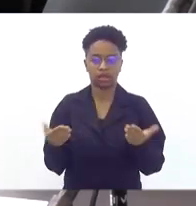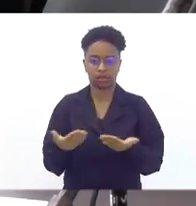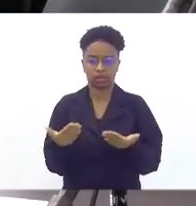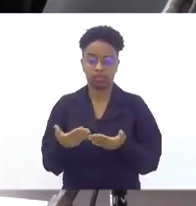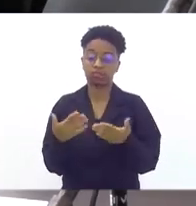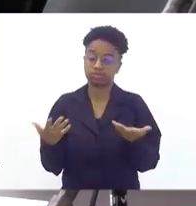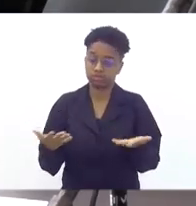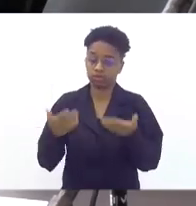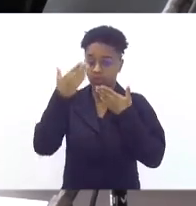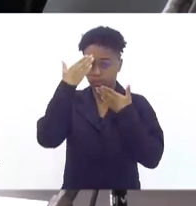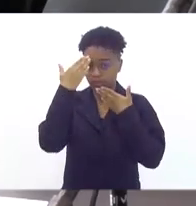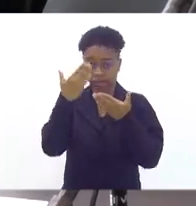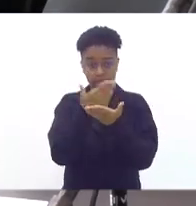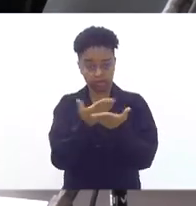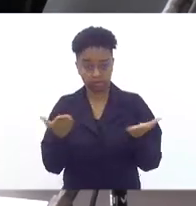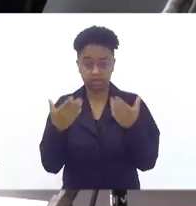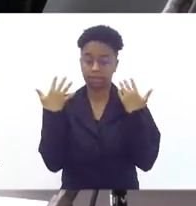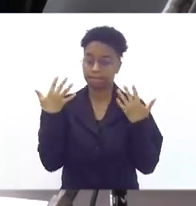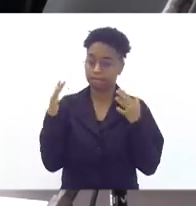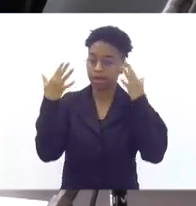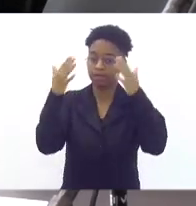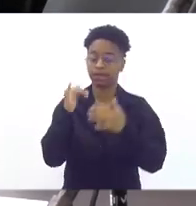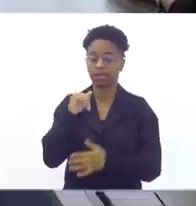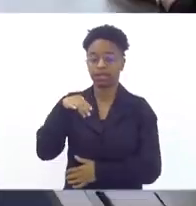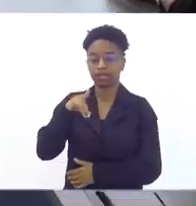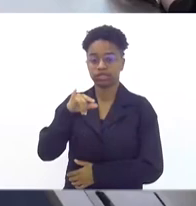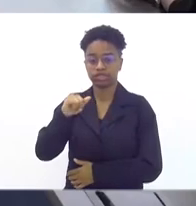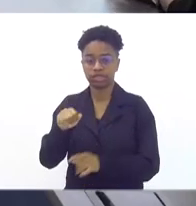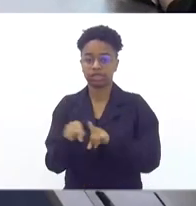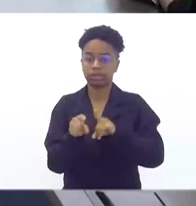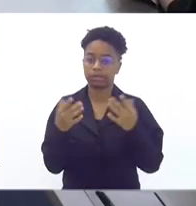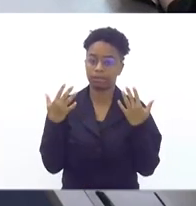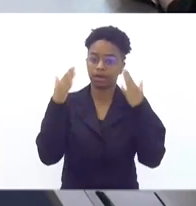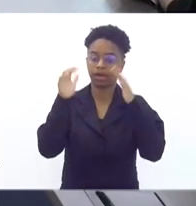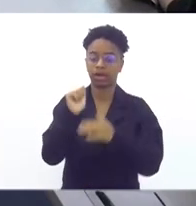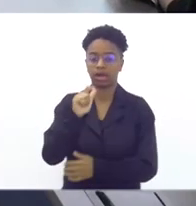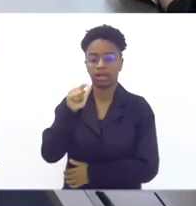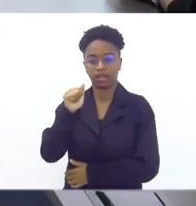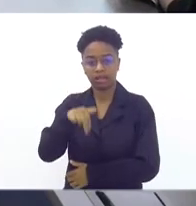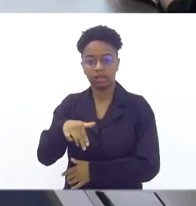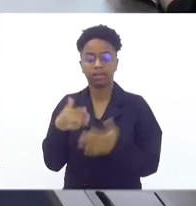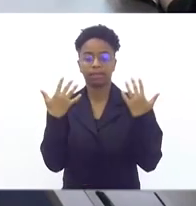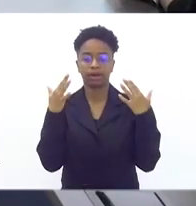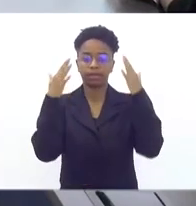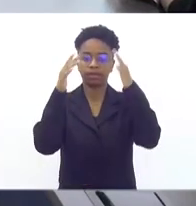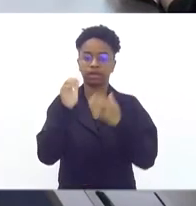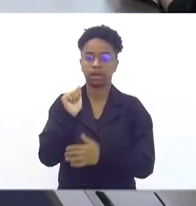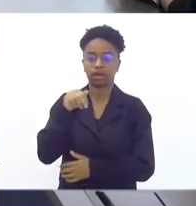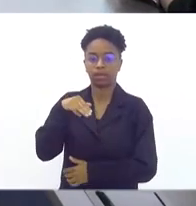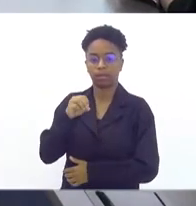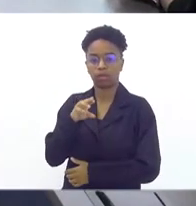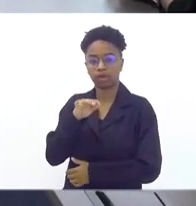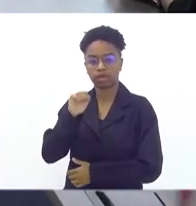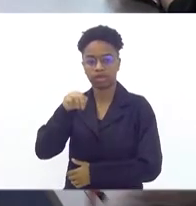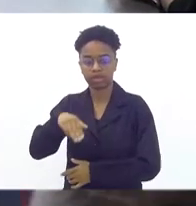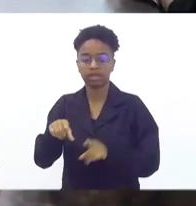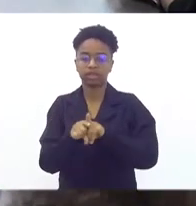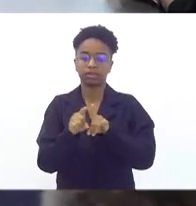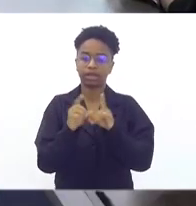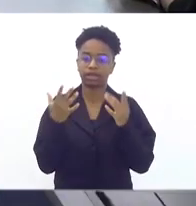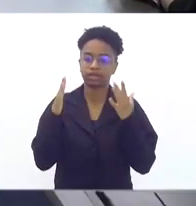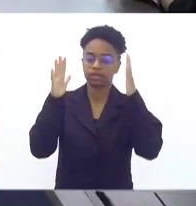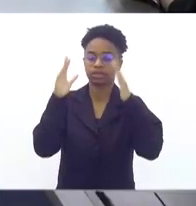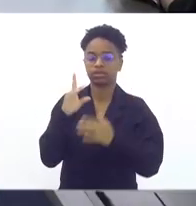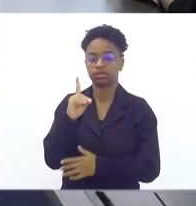Tenho dito Muito obrigado e parabéns a Índia Parabéns Amorim e parabéns ao meu companheiro de laroni parabéns